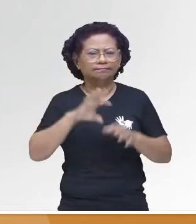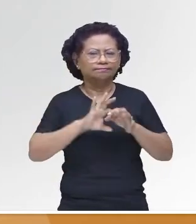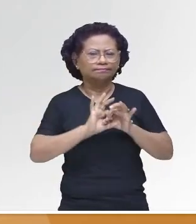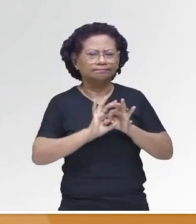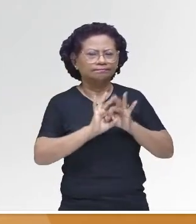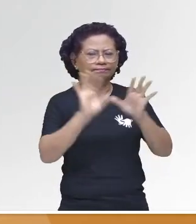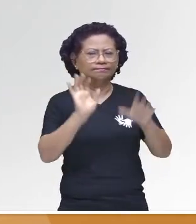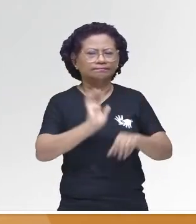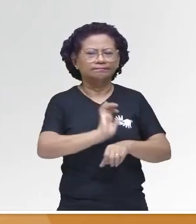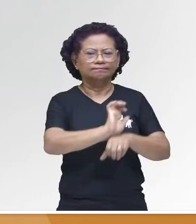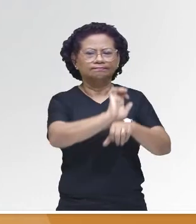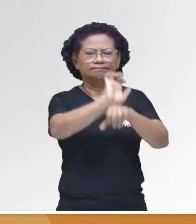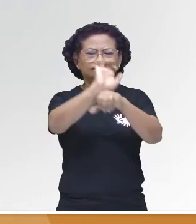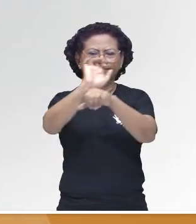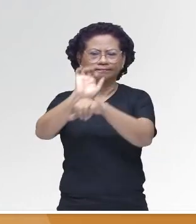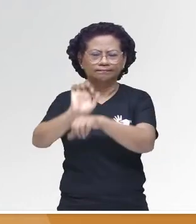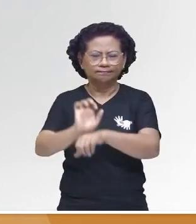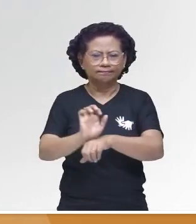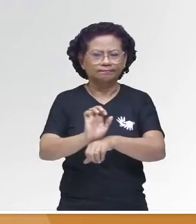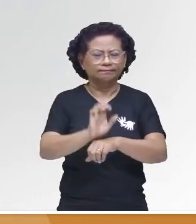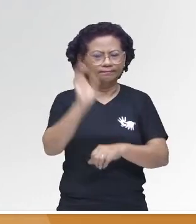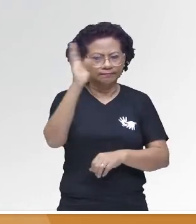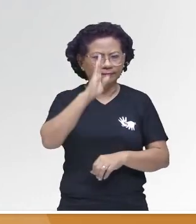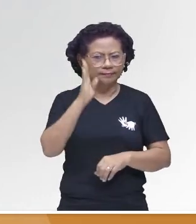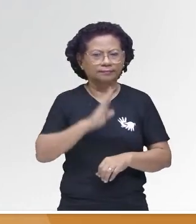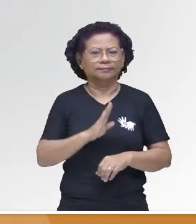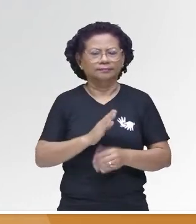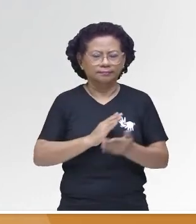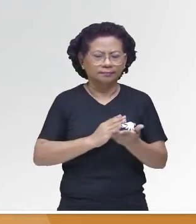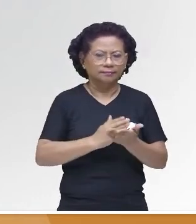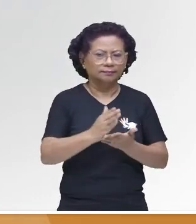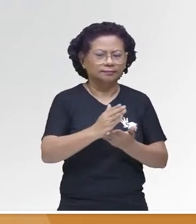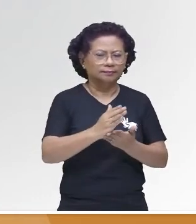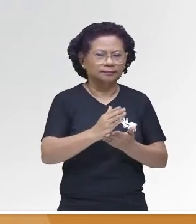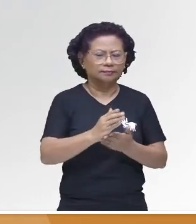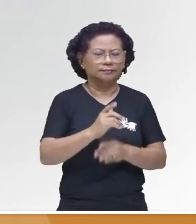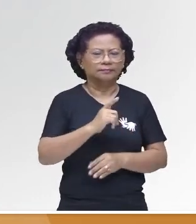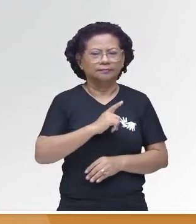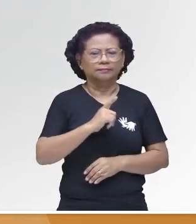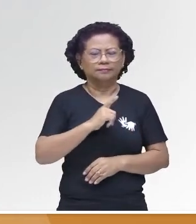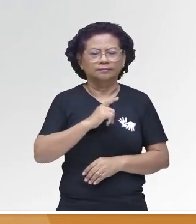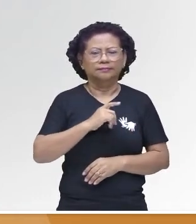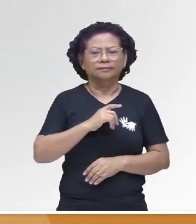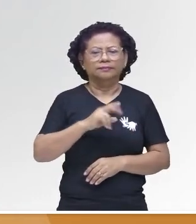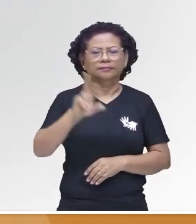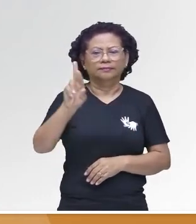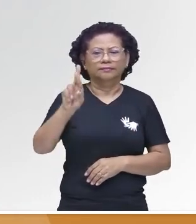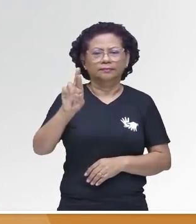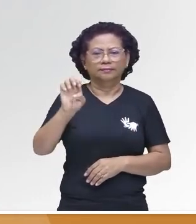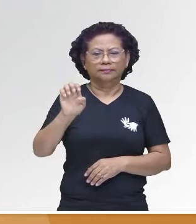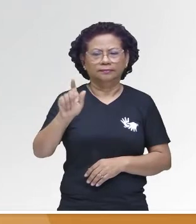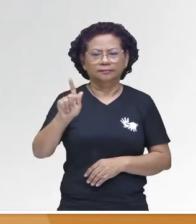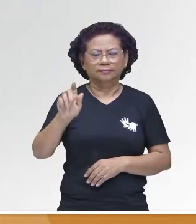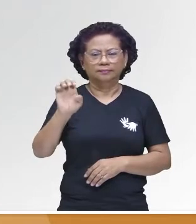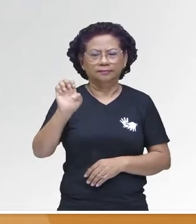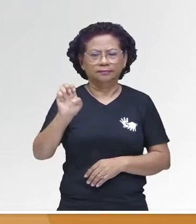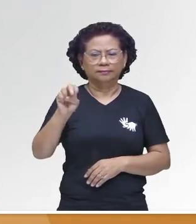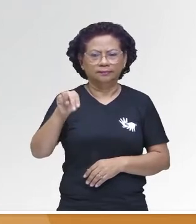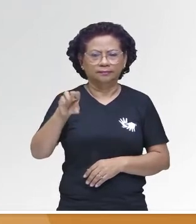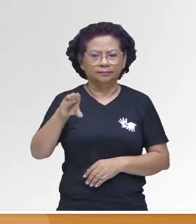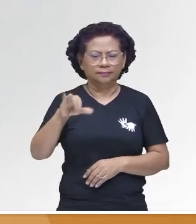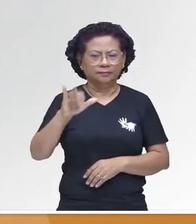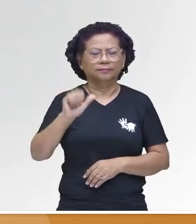no Brasil a partir do estabelecimento da regência. Então, o Ato Adicional de 1834